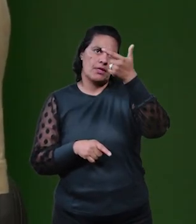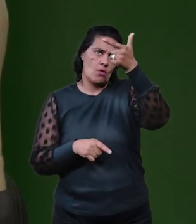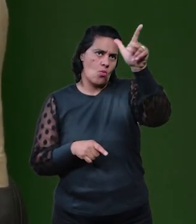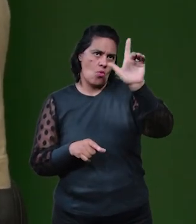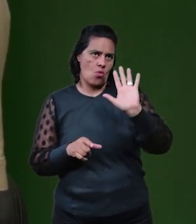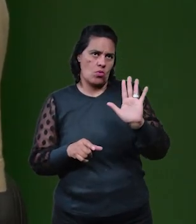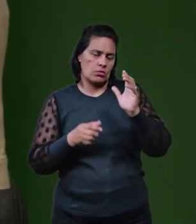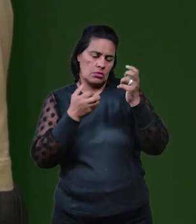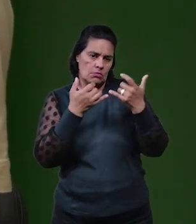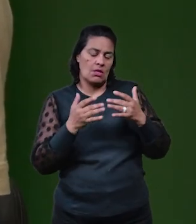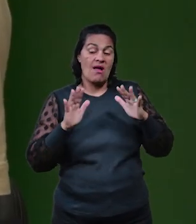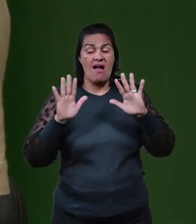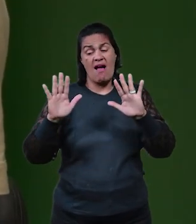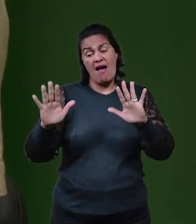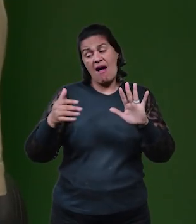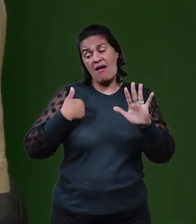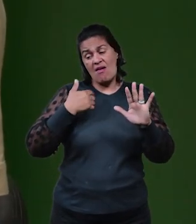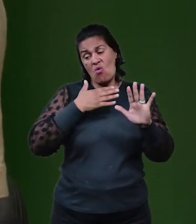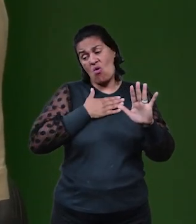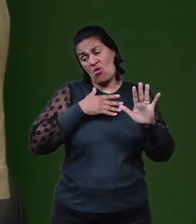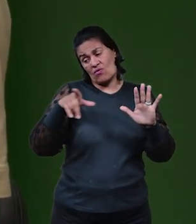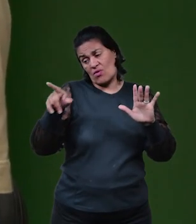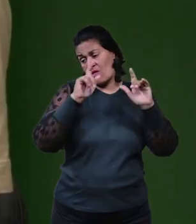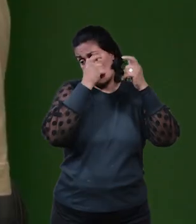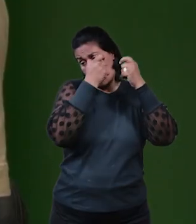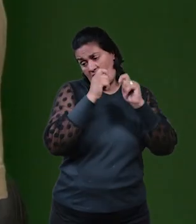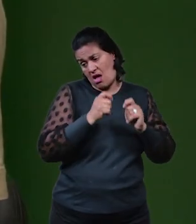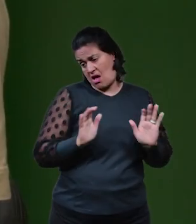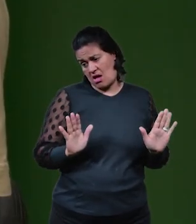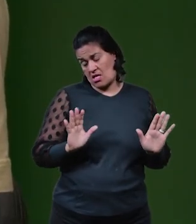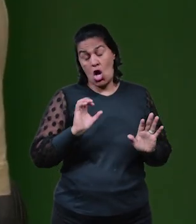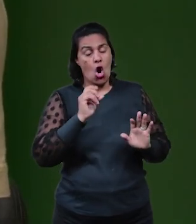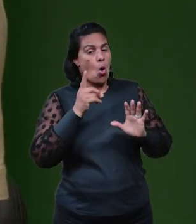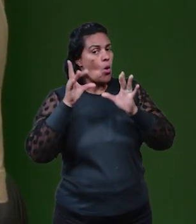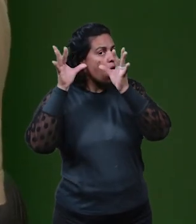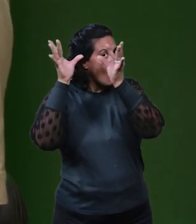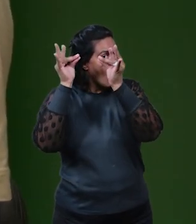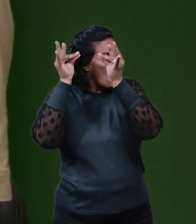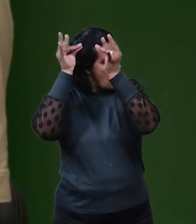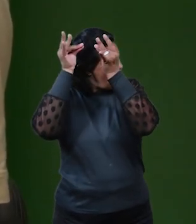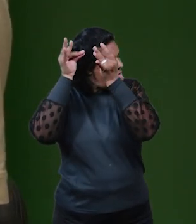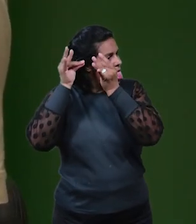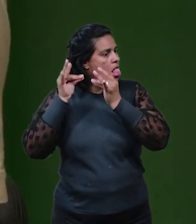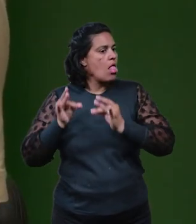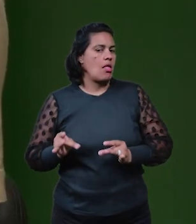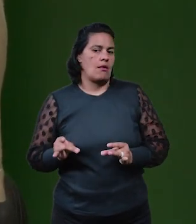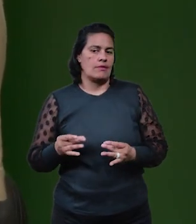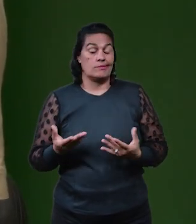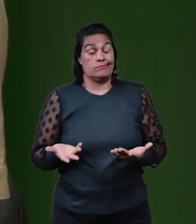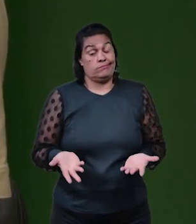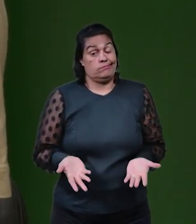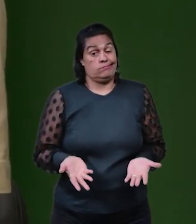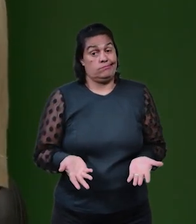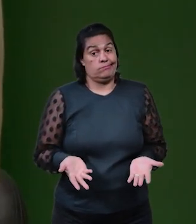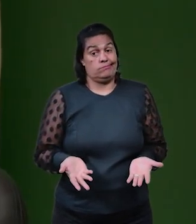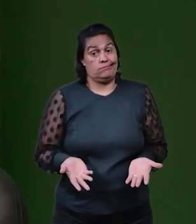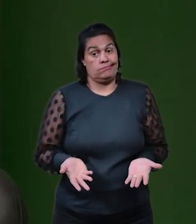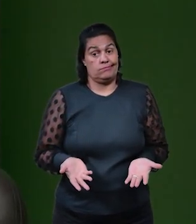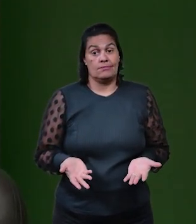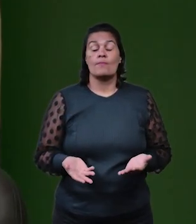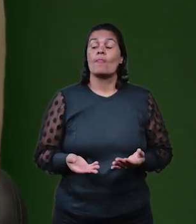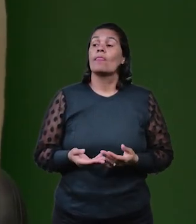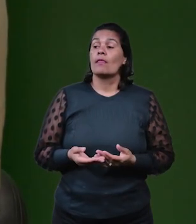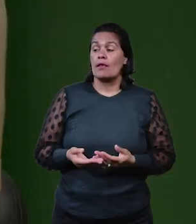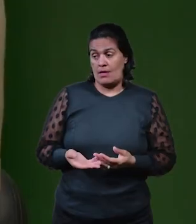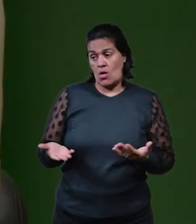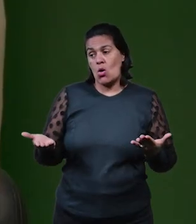tipo, eu preferia você de trança, preferia você de lace, preferia uhum, você de chapinha. Então, eu acho que a